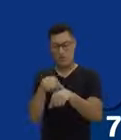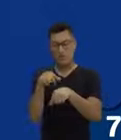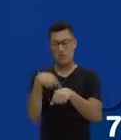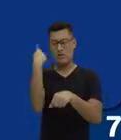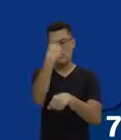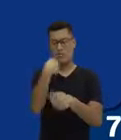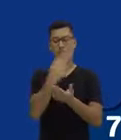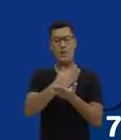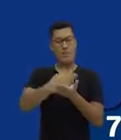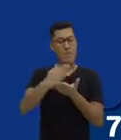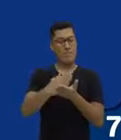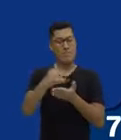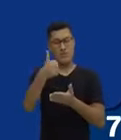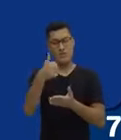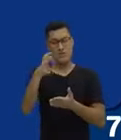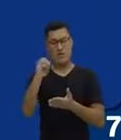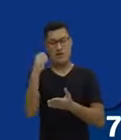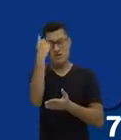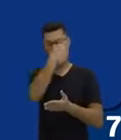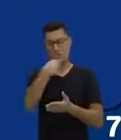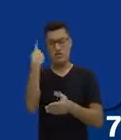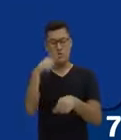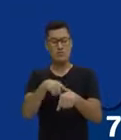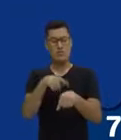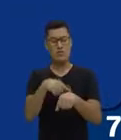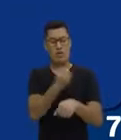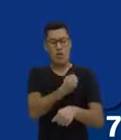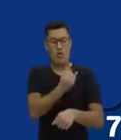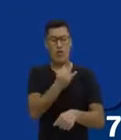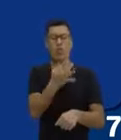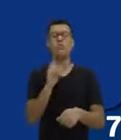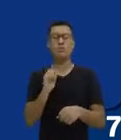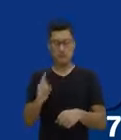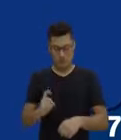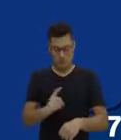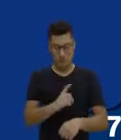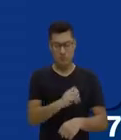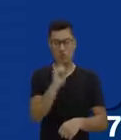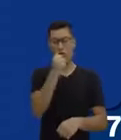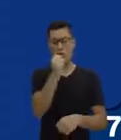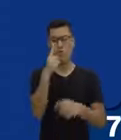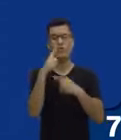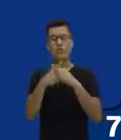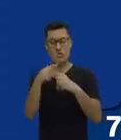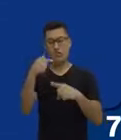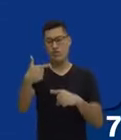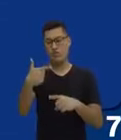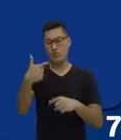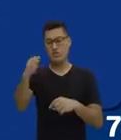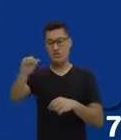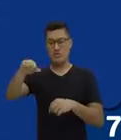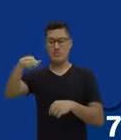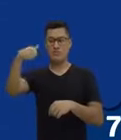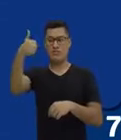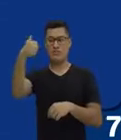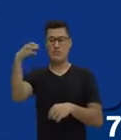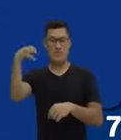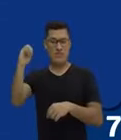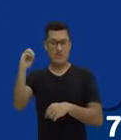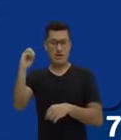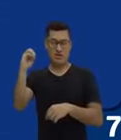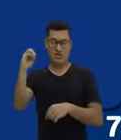passou foi um tempo de 10 horas, o número de bactérias vai ser 8 vezes 2 elevado